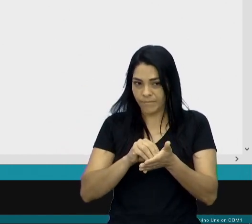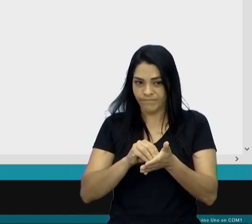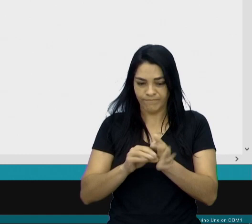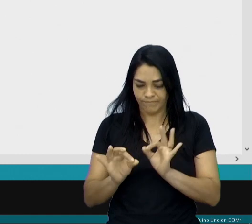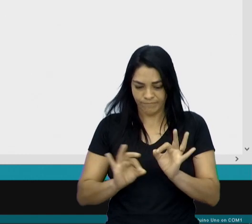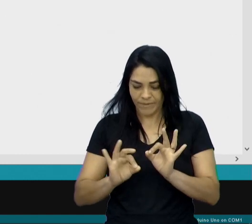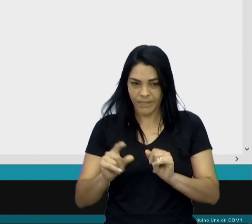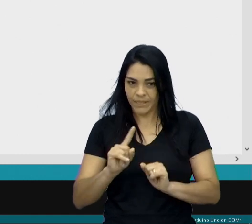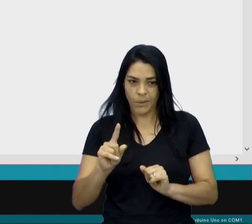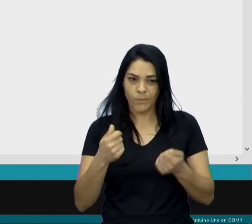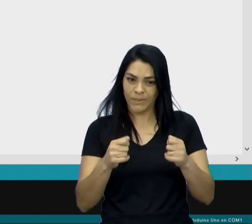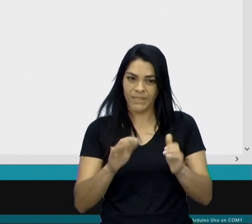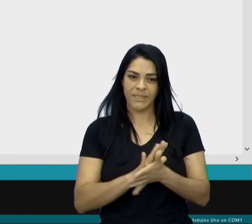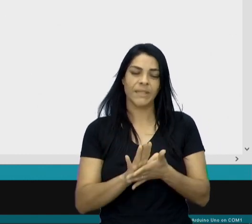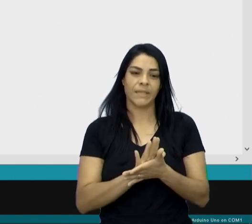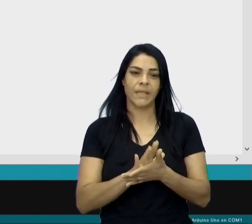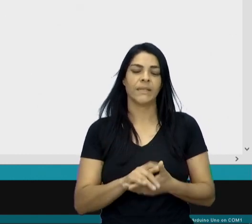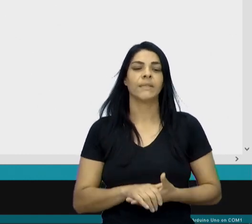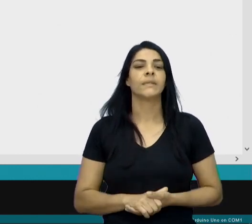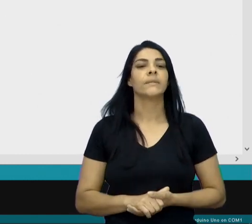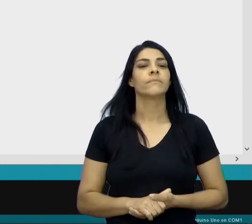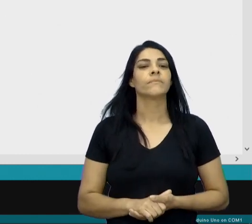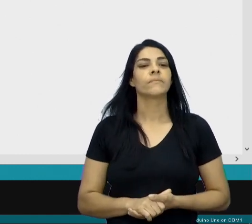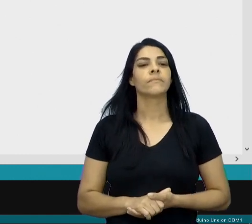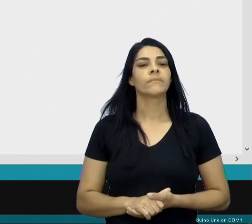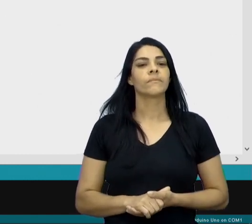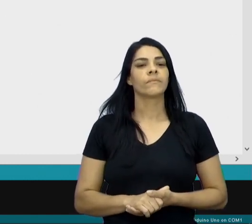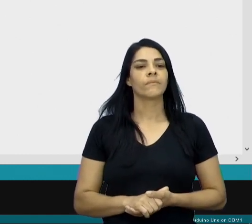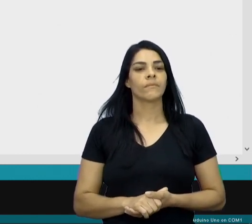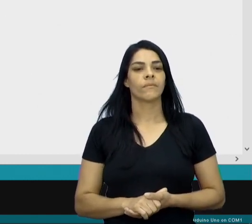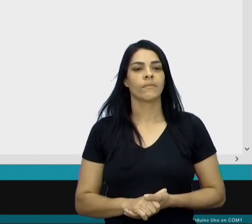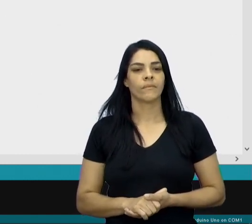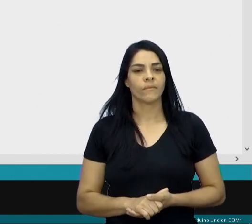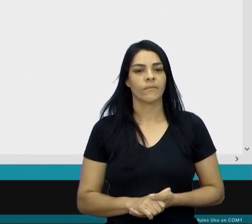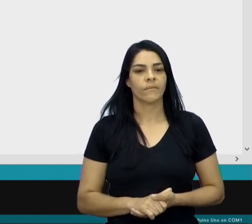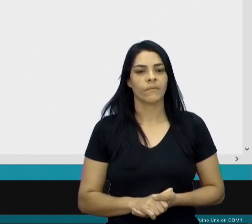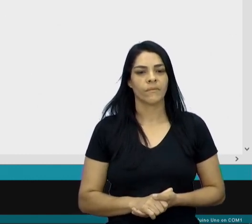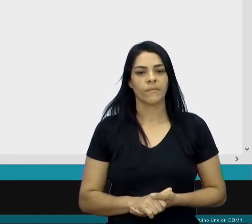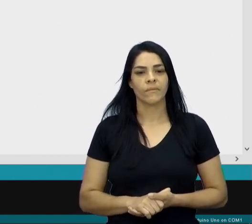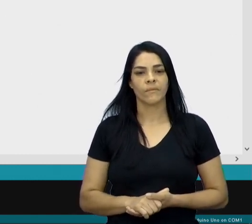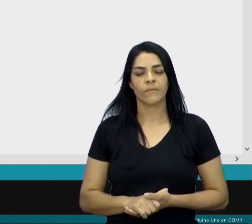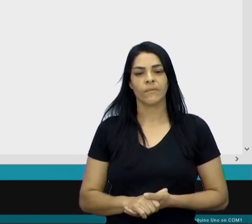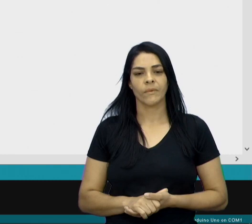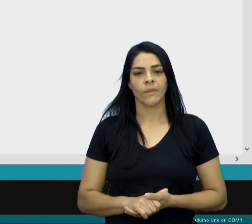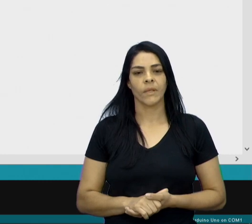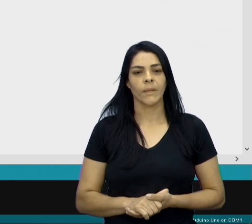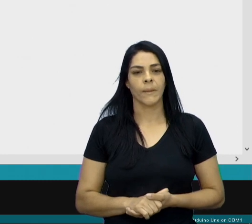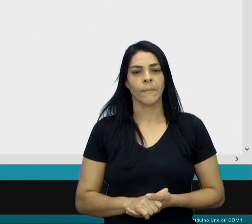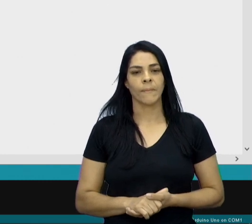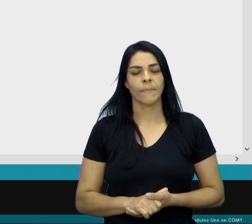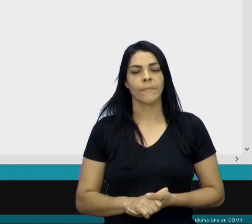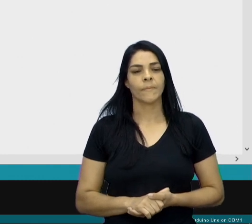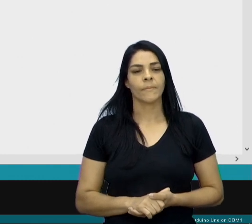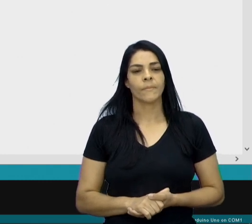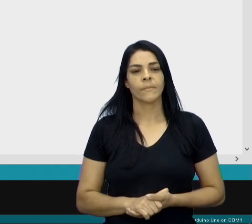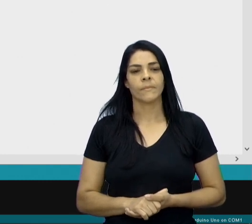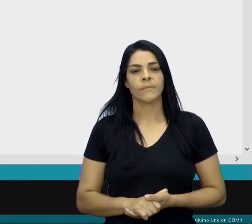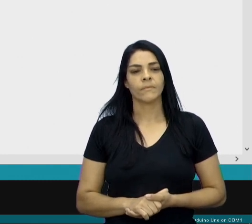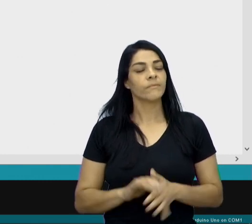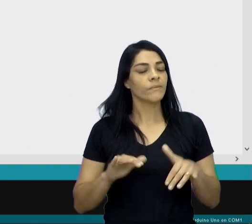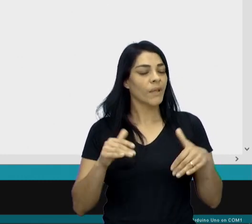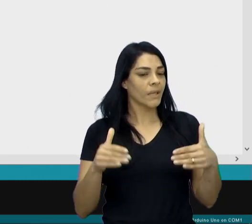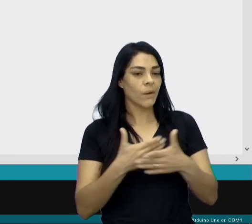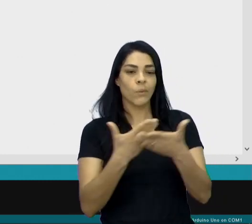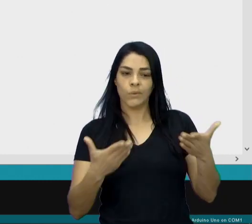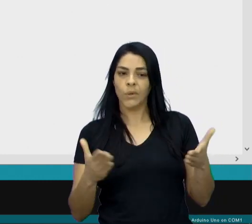são lembretes ou uma explicação do que você está fazendo, não entra na programação. O Arduino não vai ler isso, tá bom? Então, nós